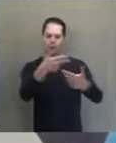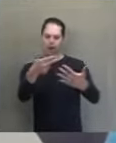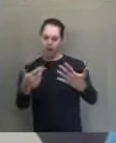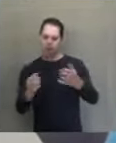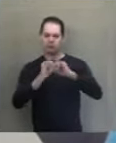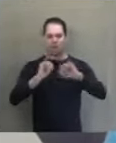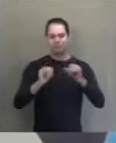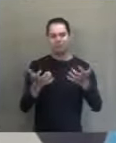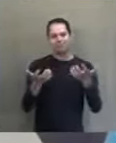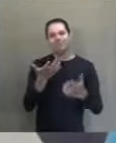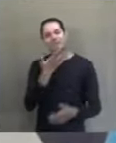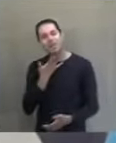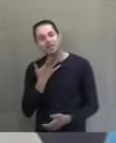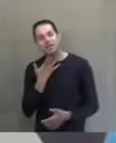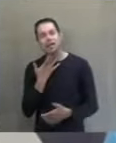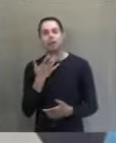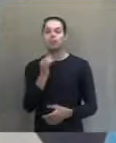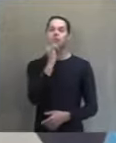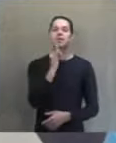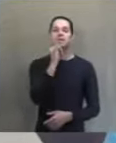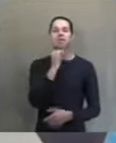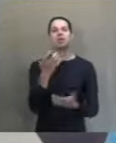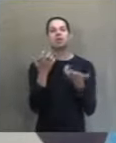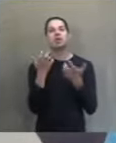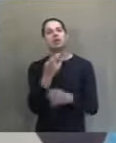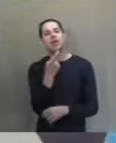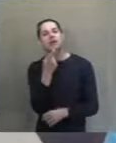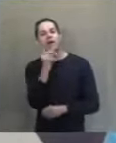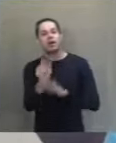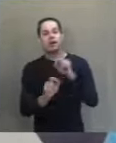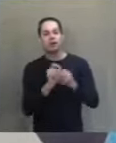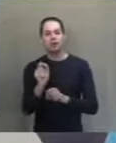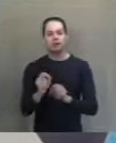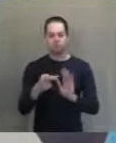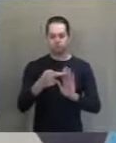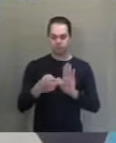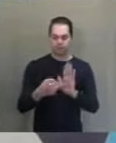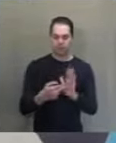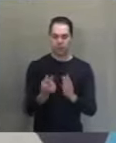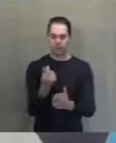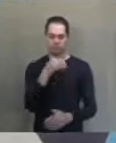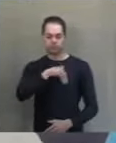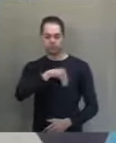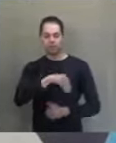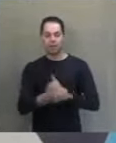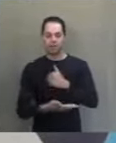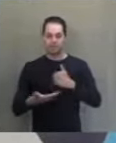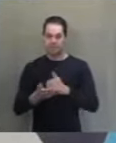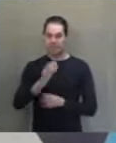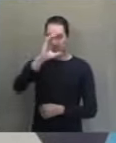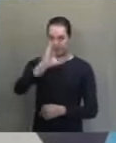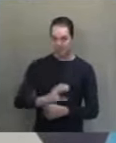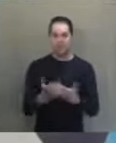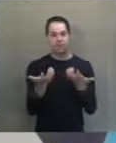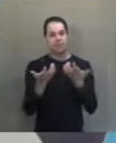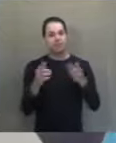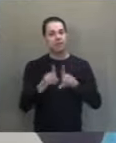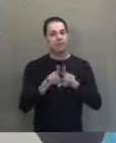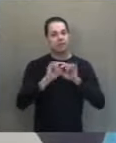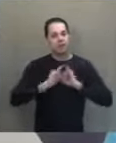certeza. Como dizer que avançamos na regulamentação da renda básica de cidadania? Gostaria de